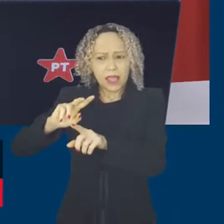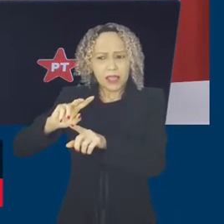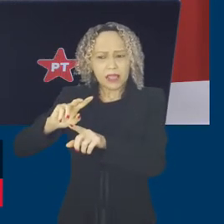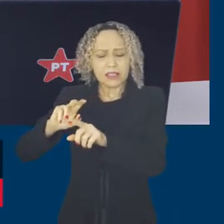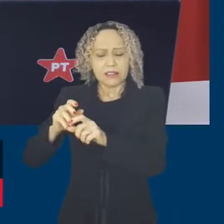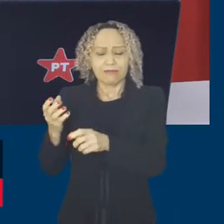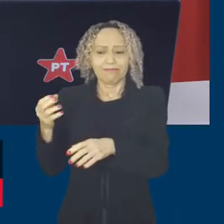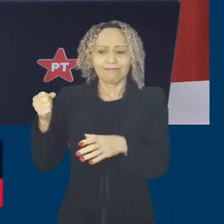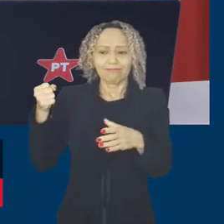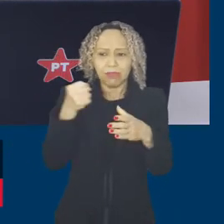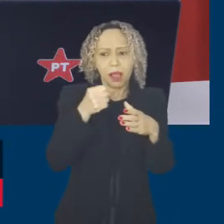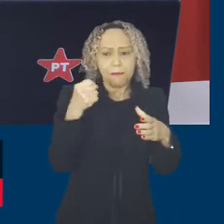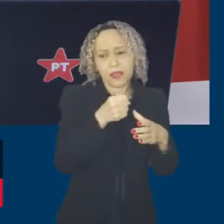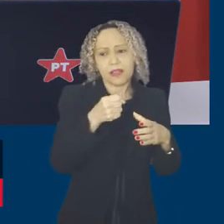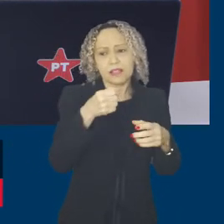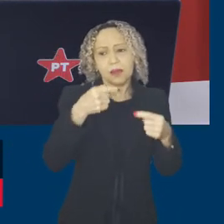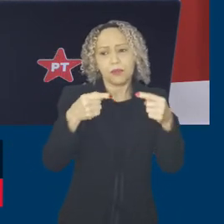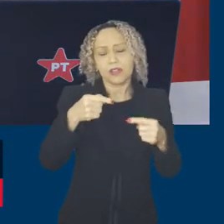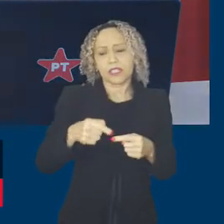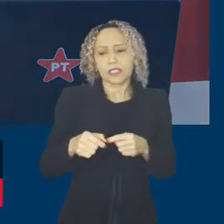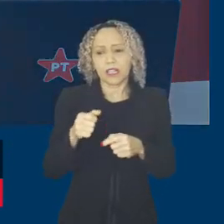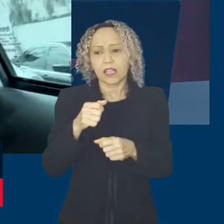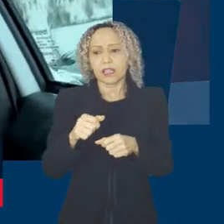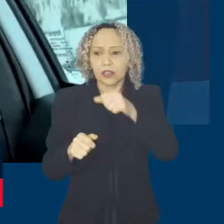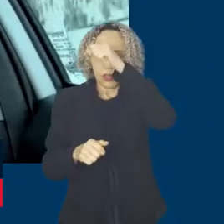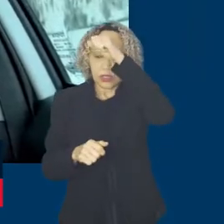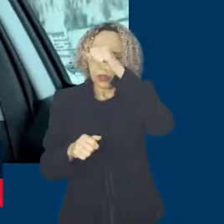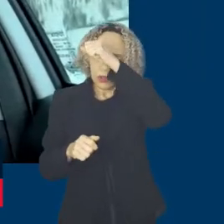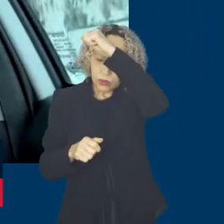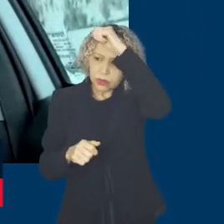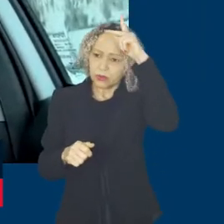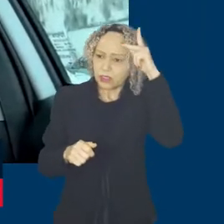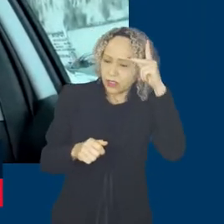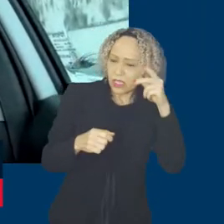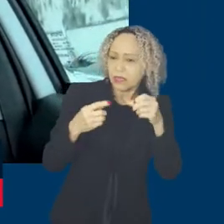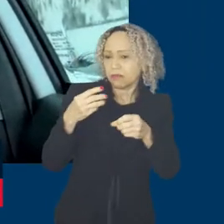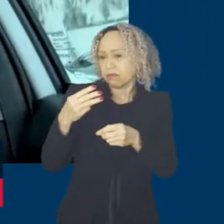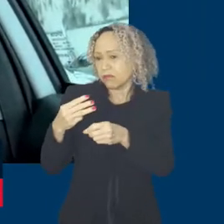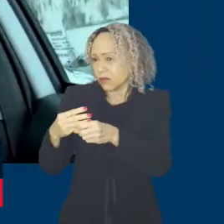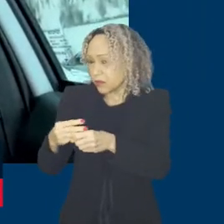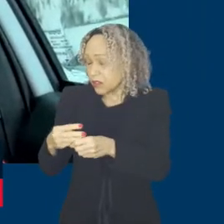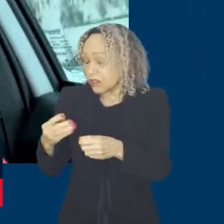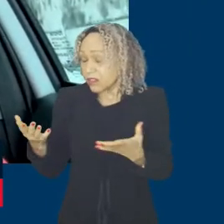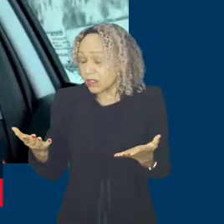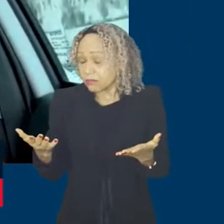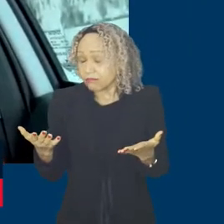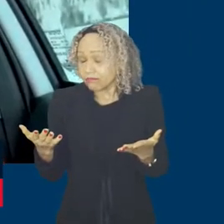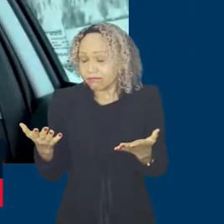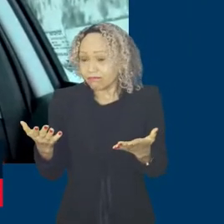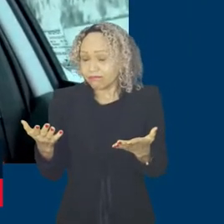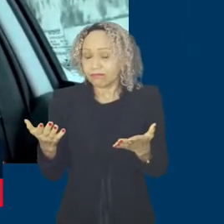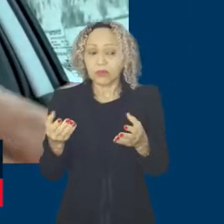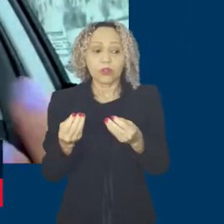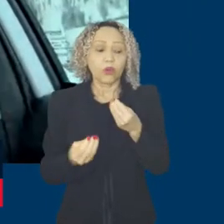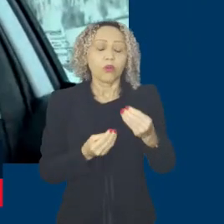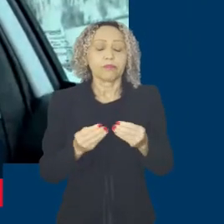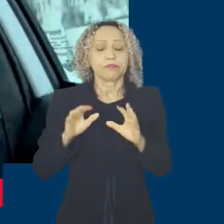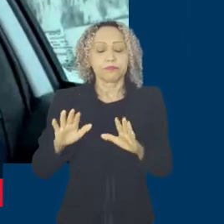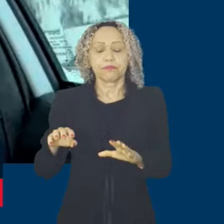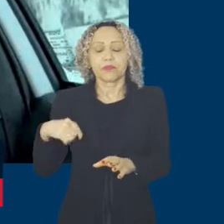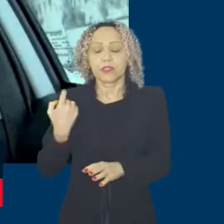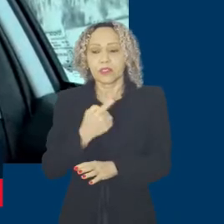de fazer essa escuta. É claro que nós temos o projeto Elas por Elas, que funciona